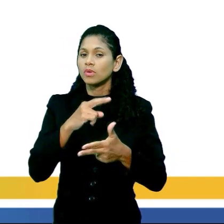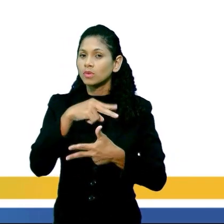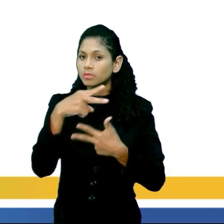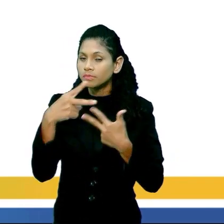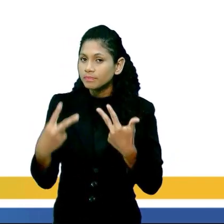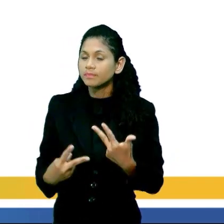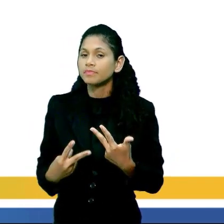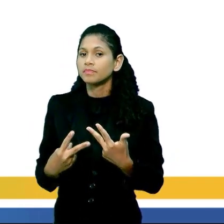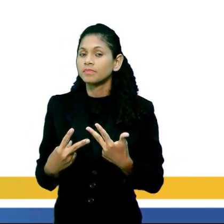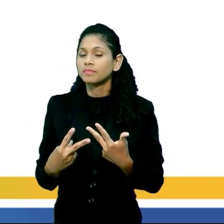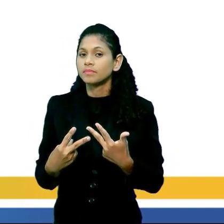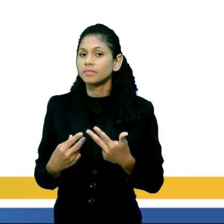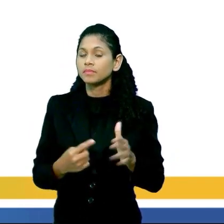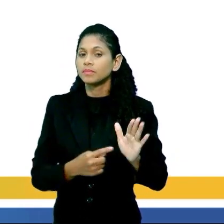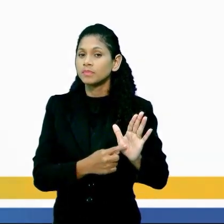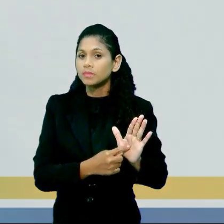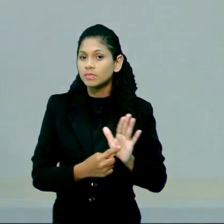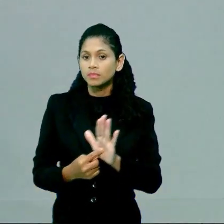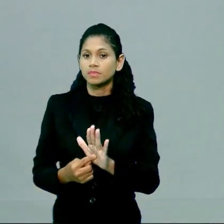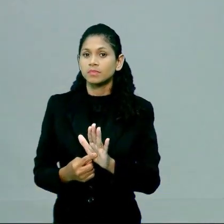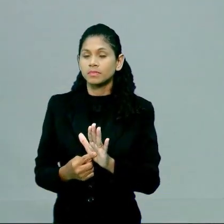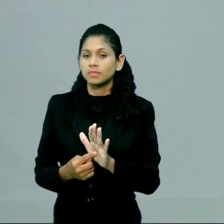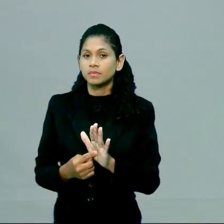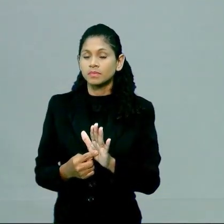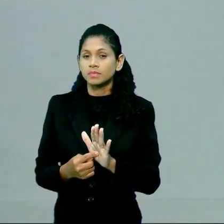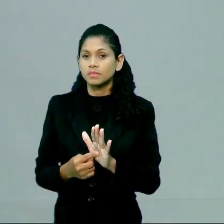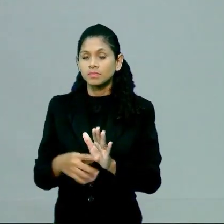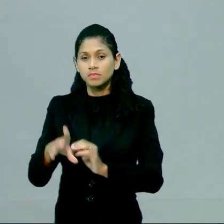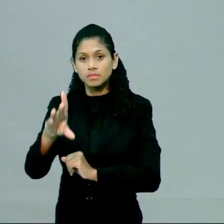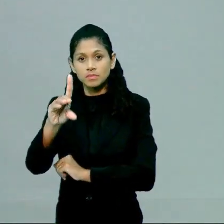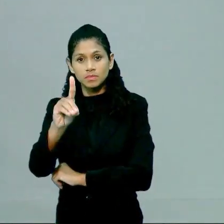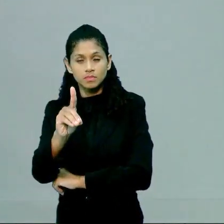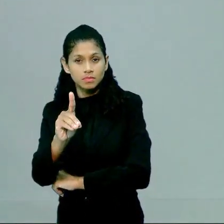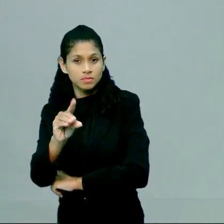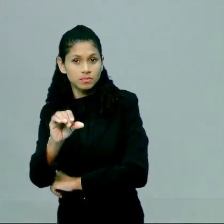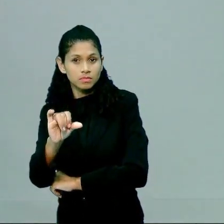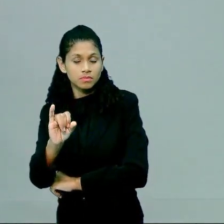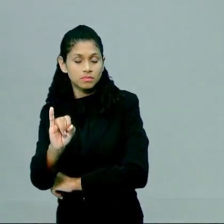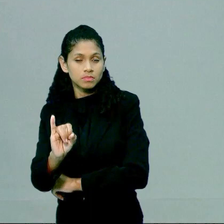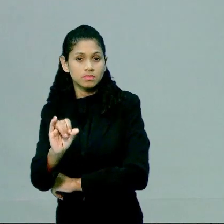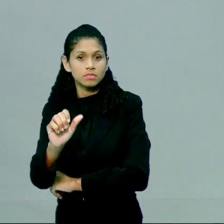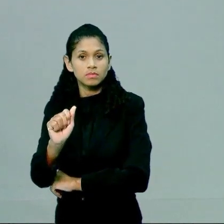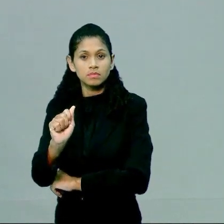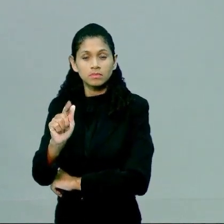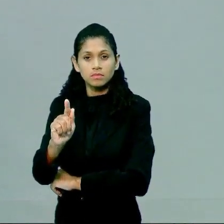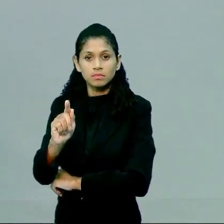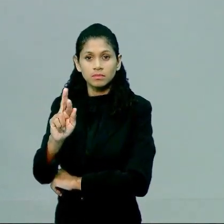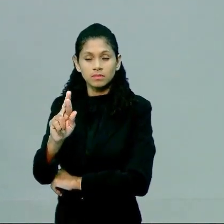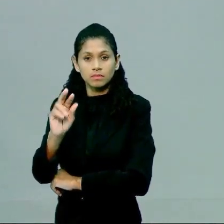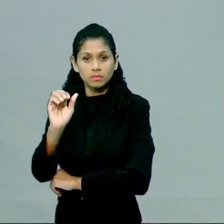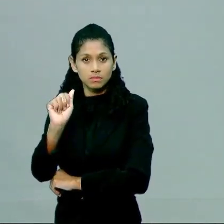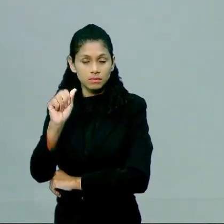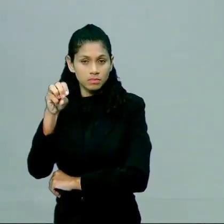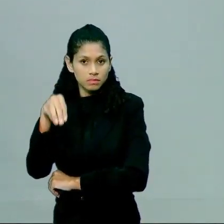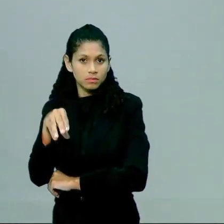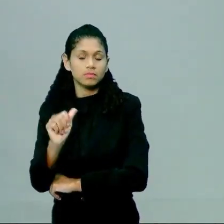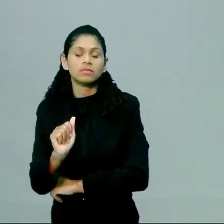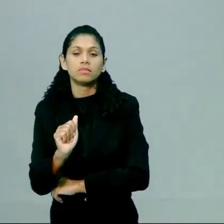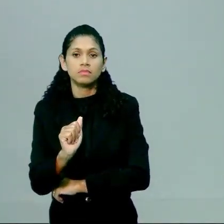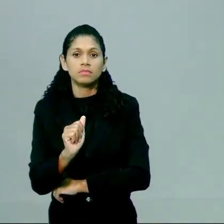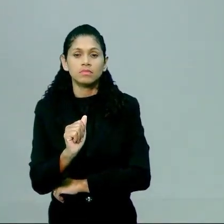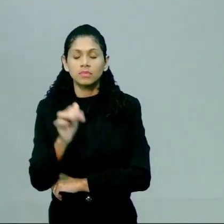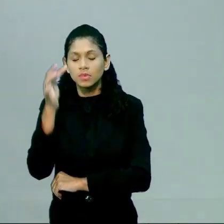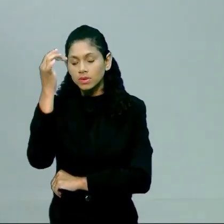e esboçar um diagrama. Então, olha aí. Quando se fala nessa parte, é